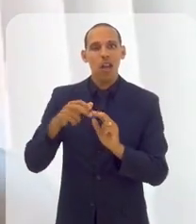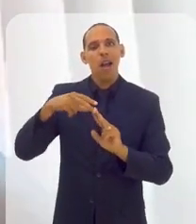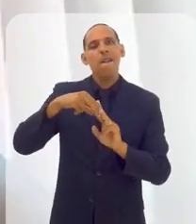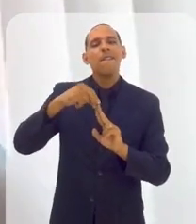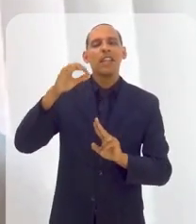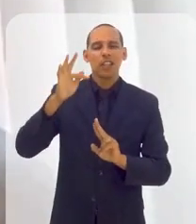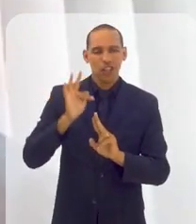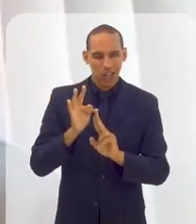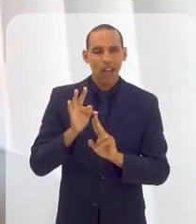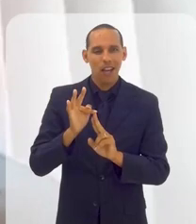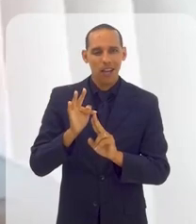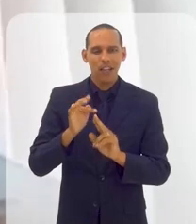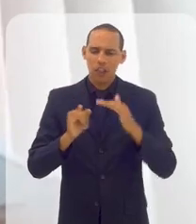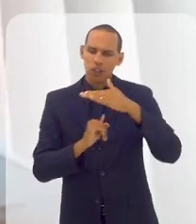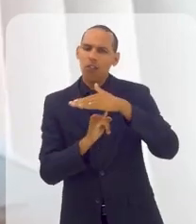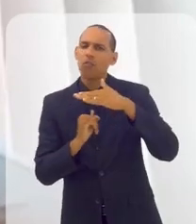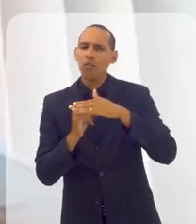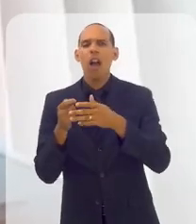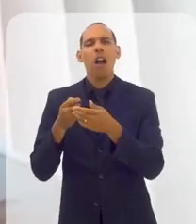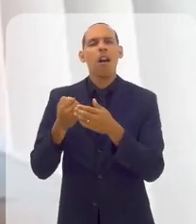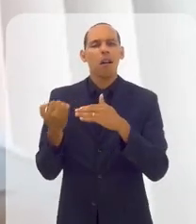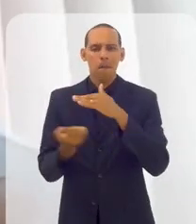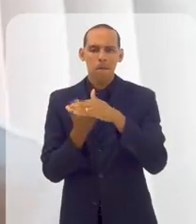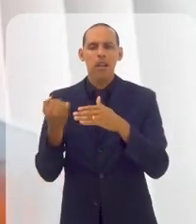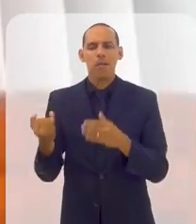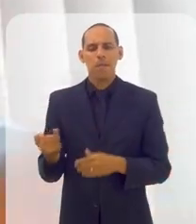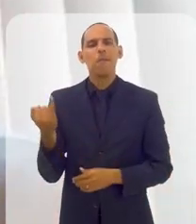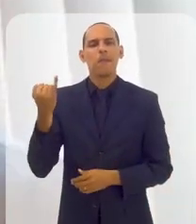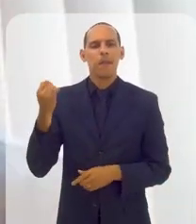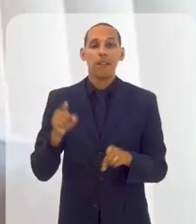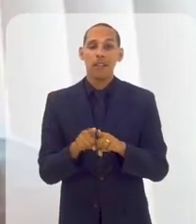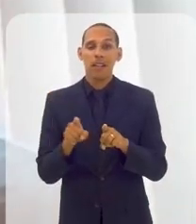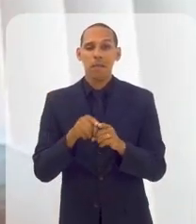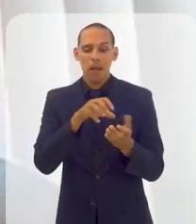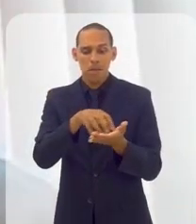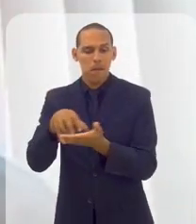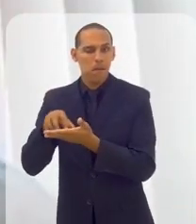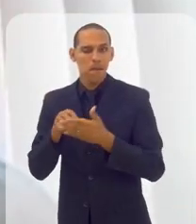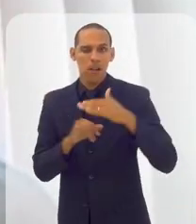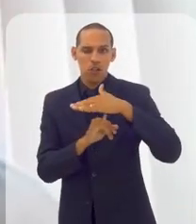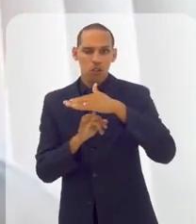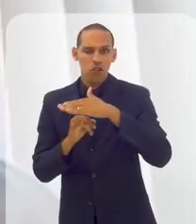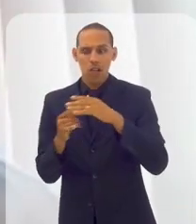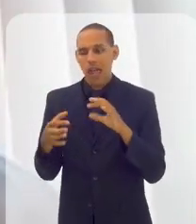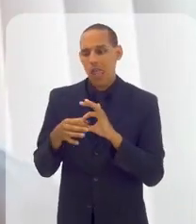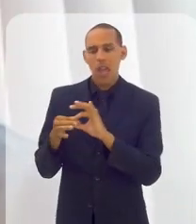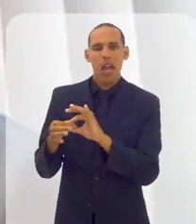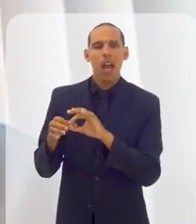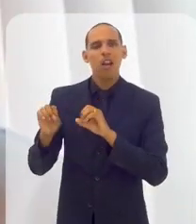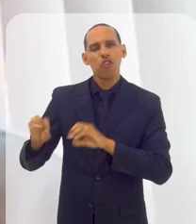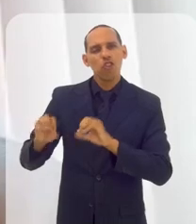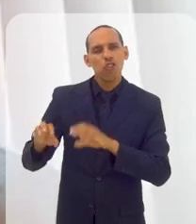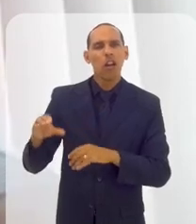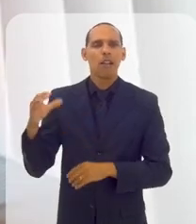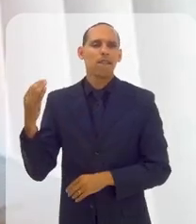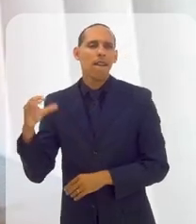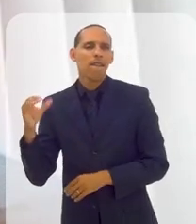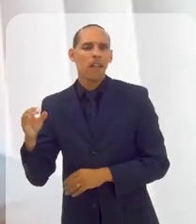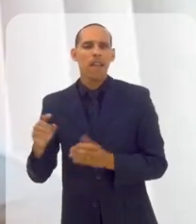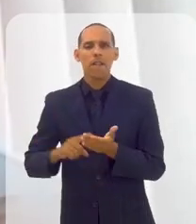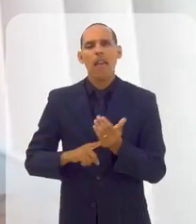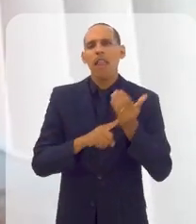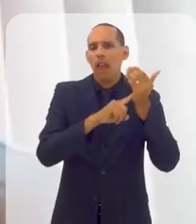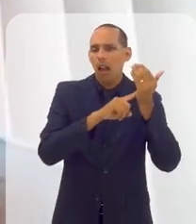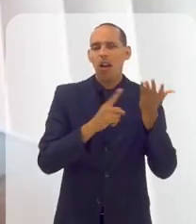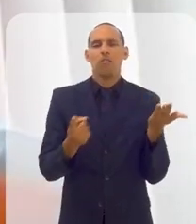reunir a Firjan, que é uma instituição empresarial importante, de reunir instituições ligadas à área de educação, inclusive científica